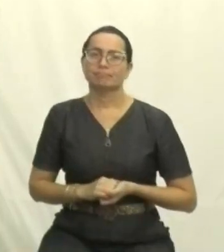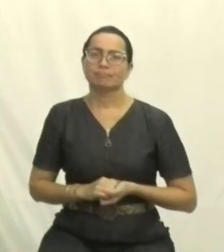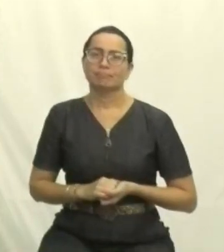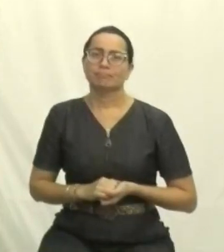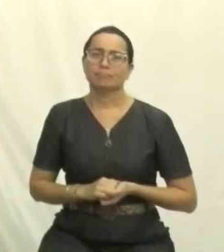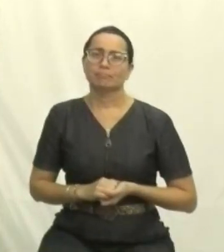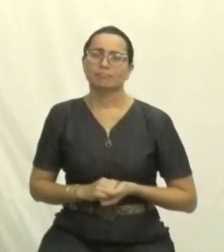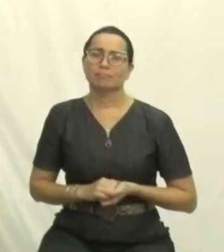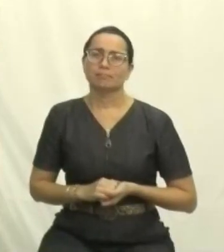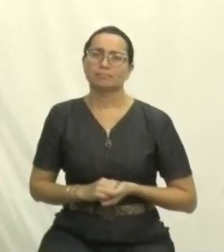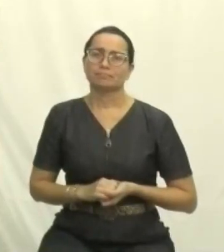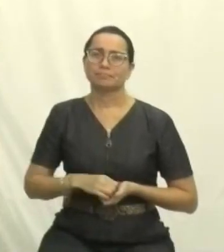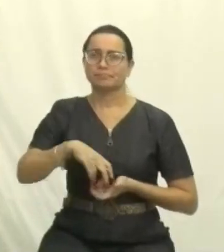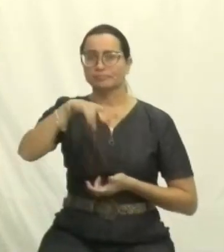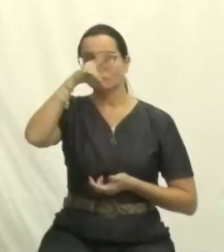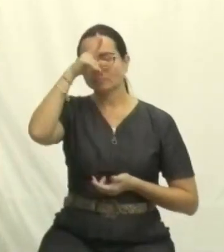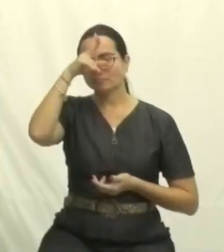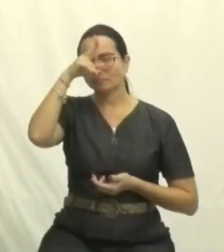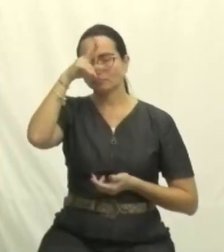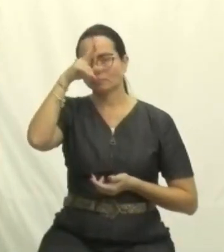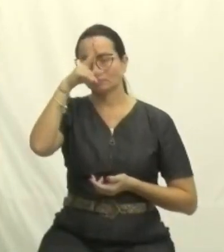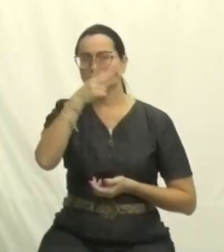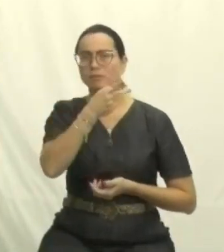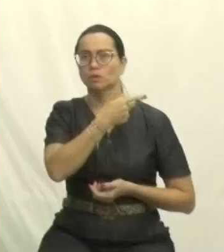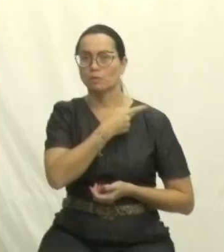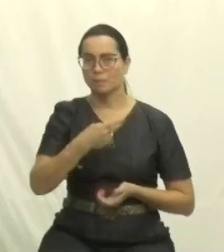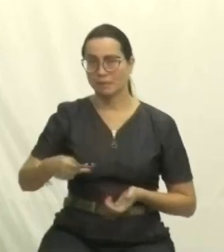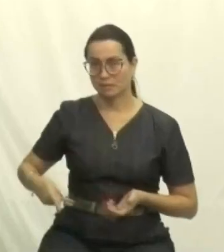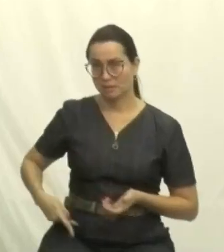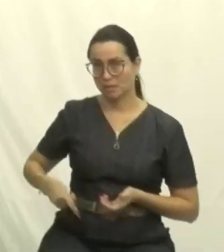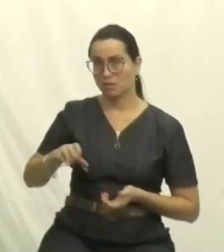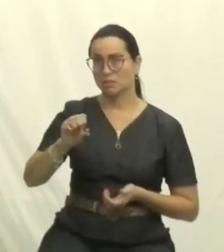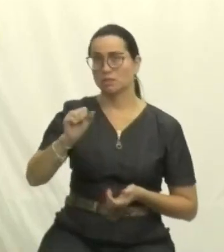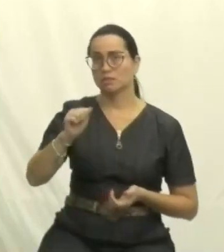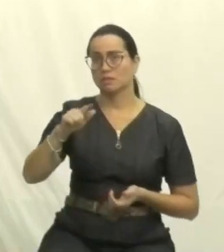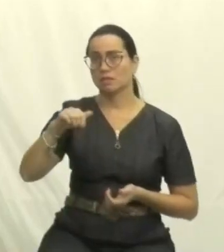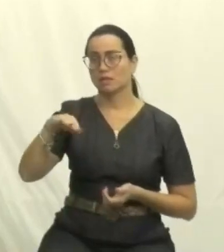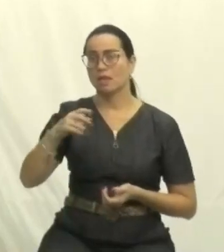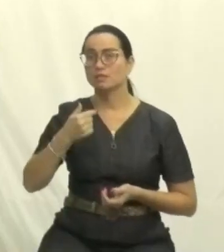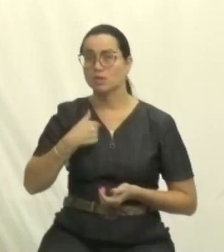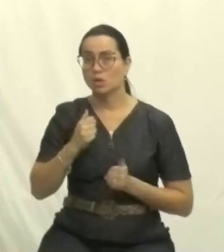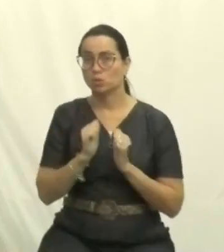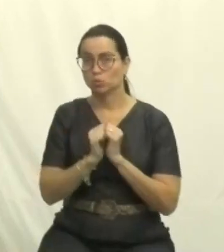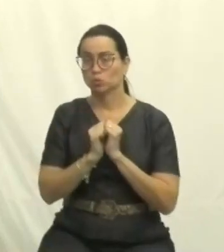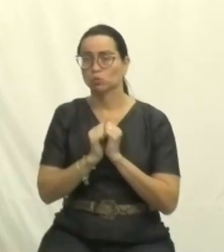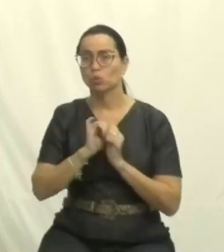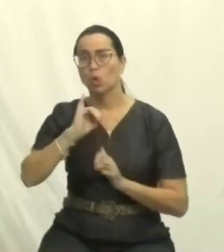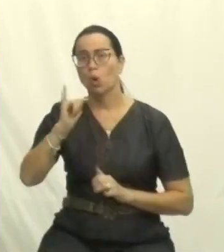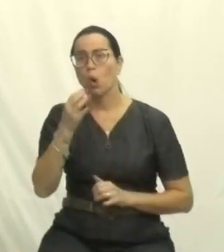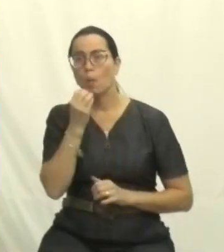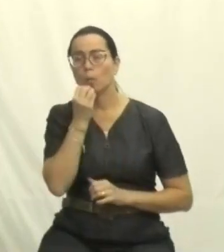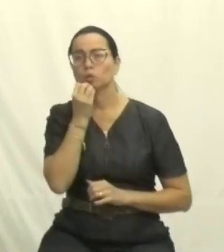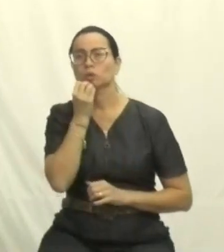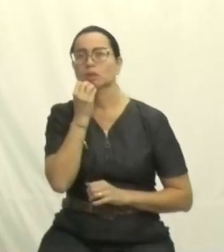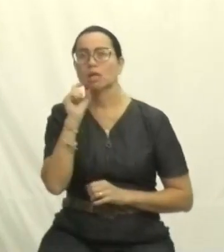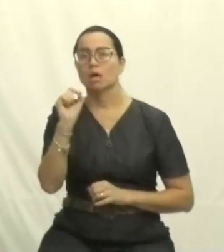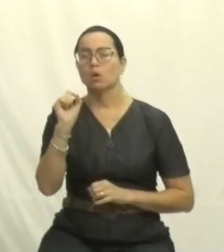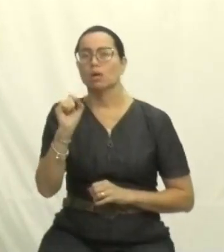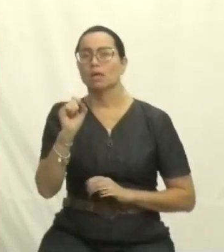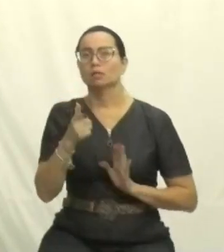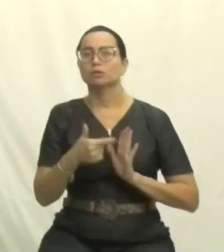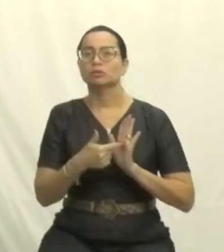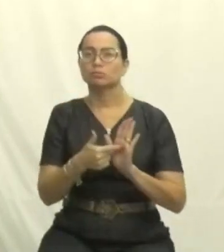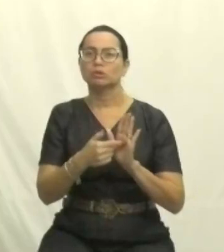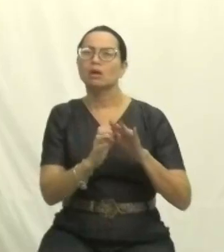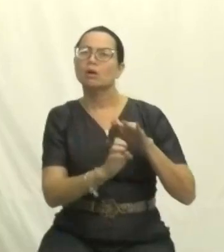o presidente Salésio Lima tivemos a oportunidade de ver uma demonstração